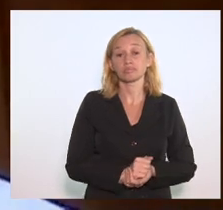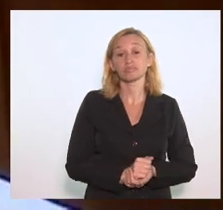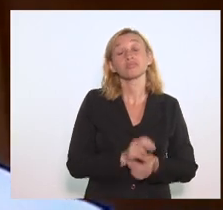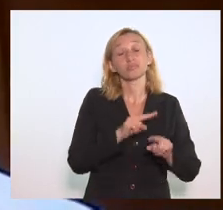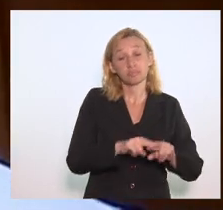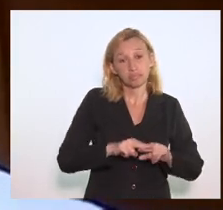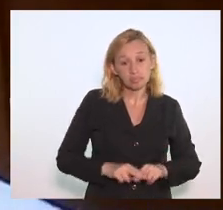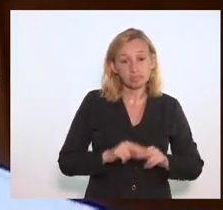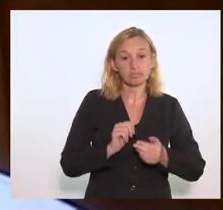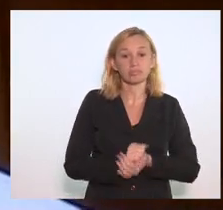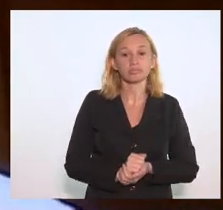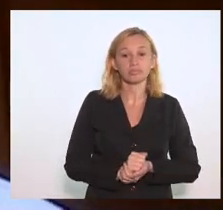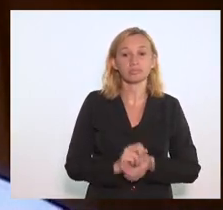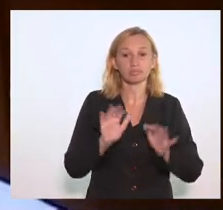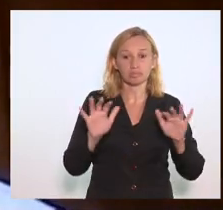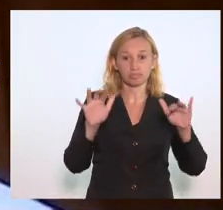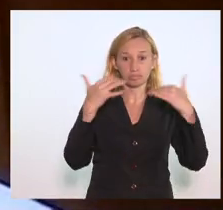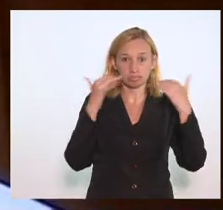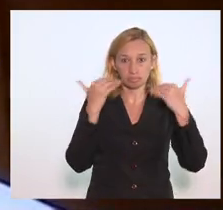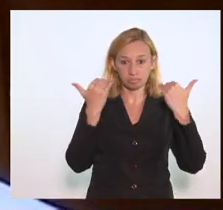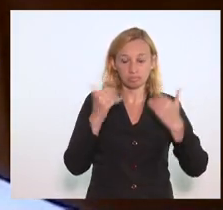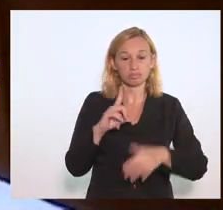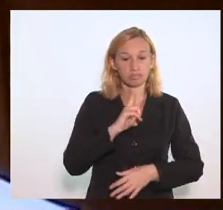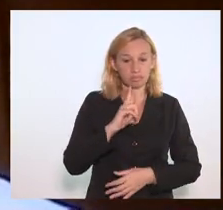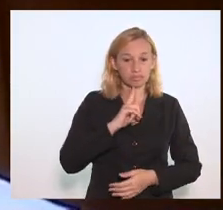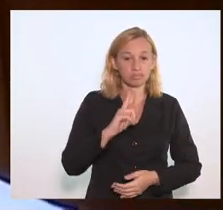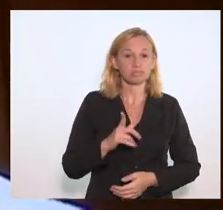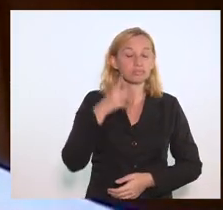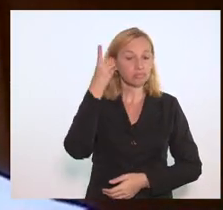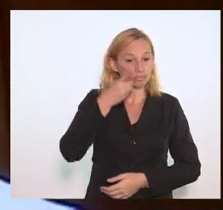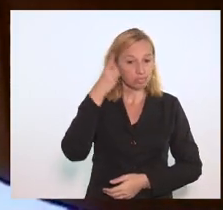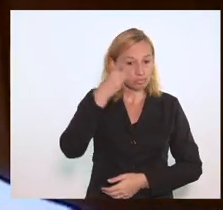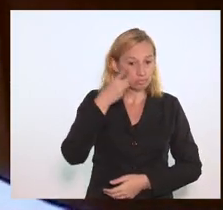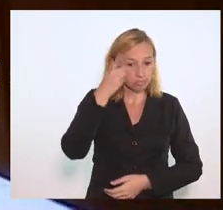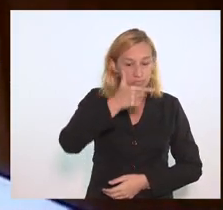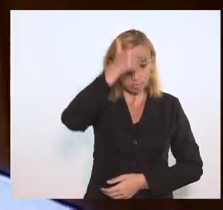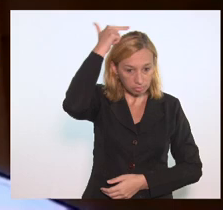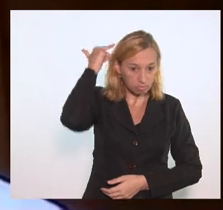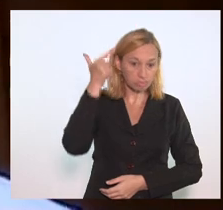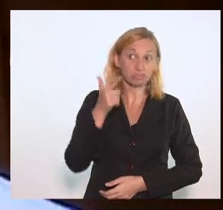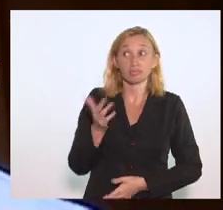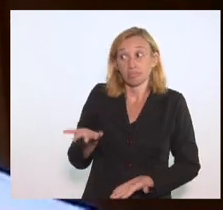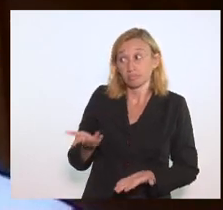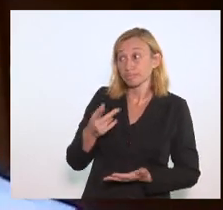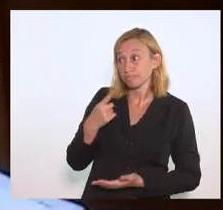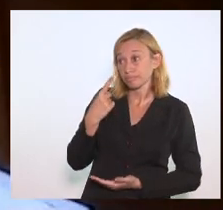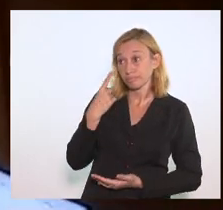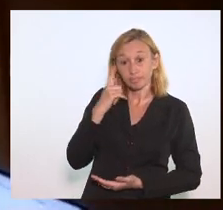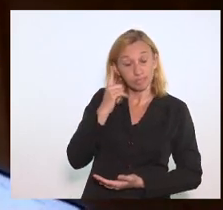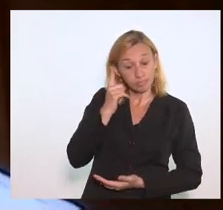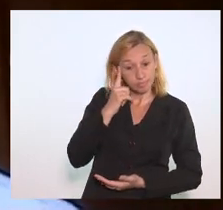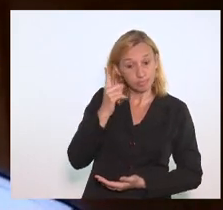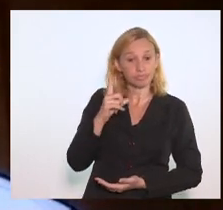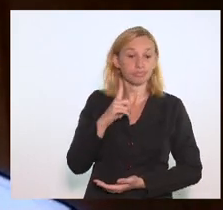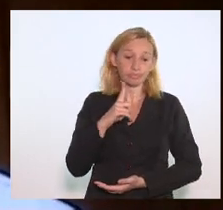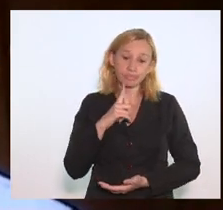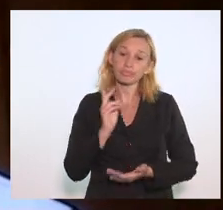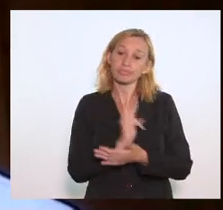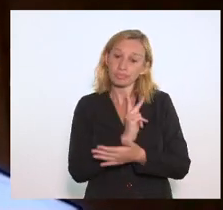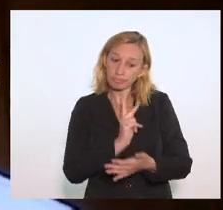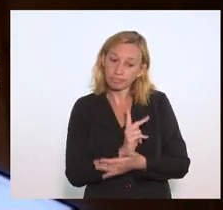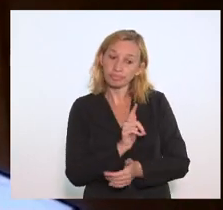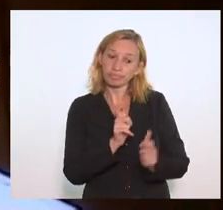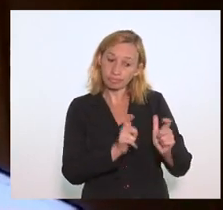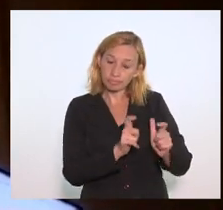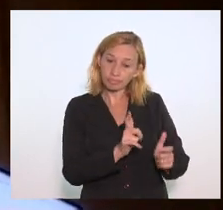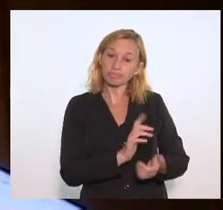que chama muita atenção, deputado Luiz Paulo, e é claro que a gente fica pensando que tem angu nesse caroço, como dizia